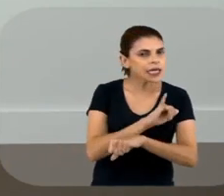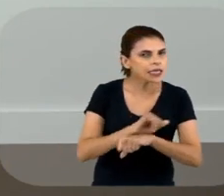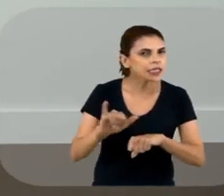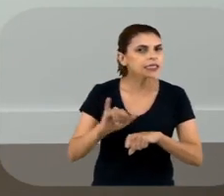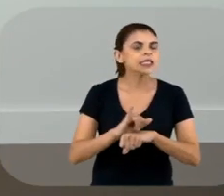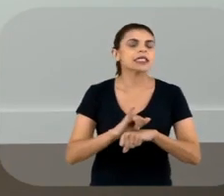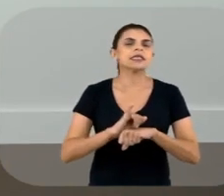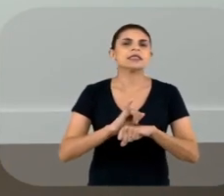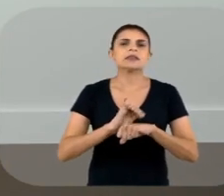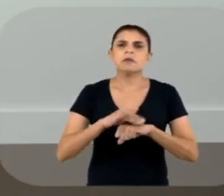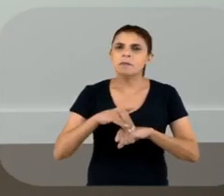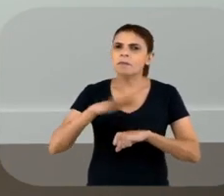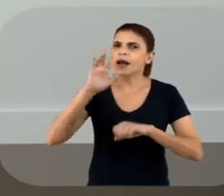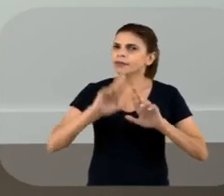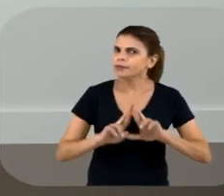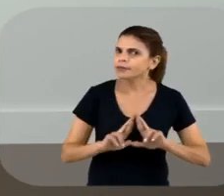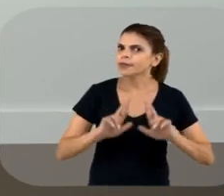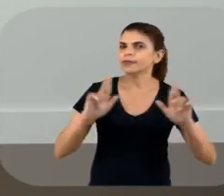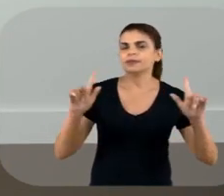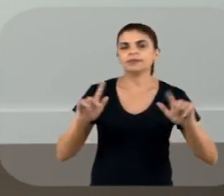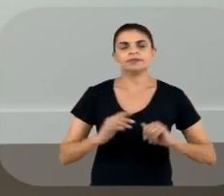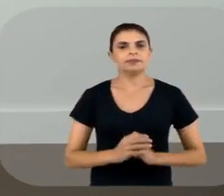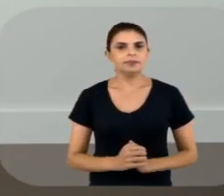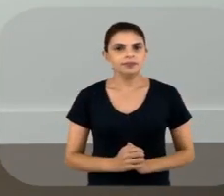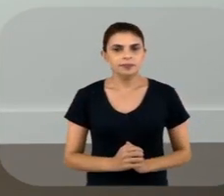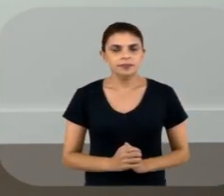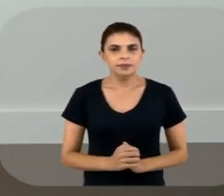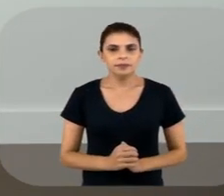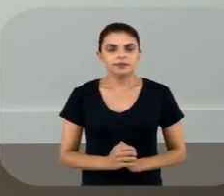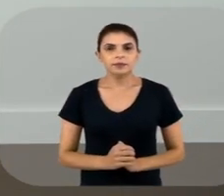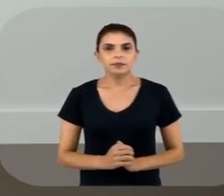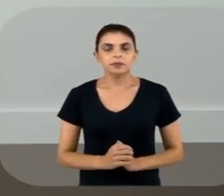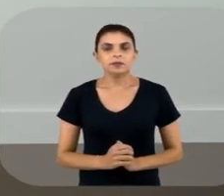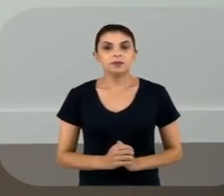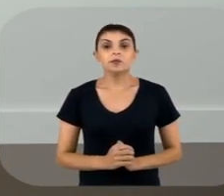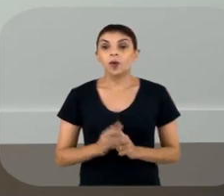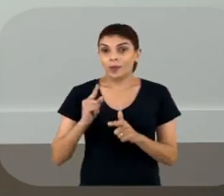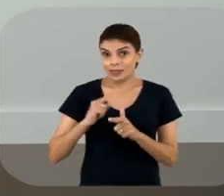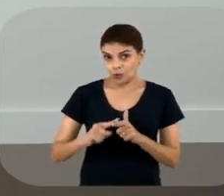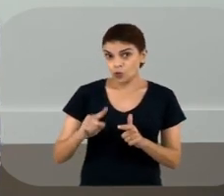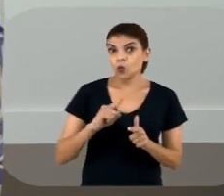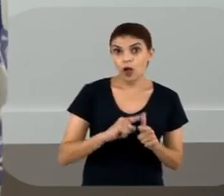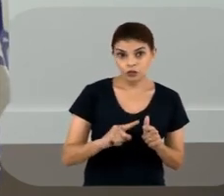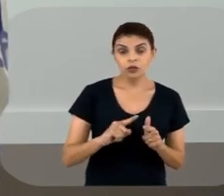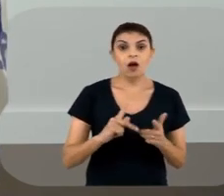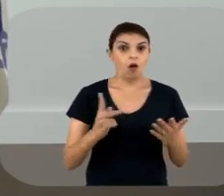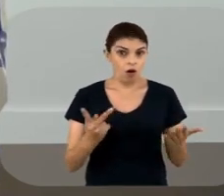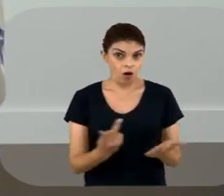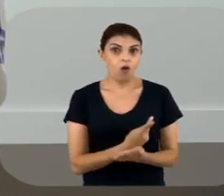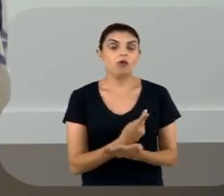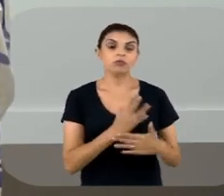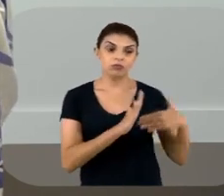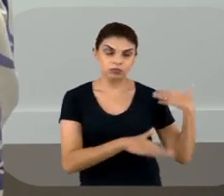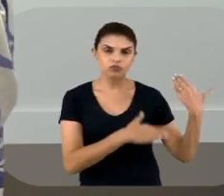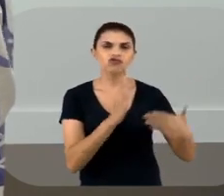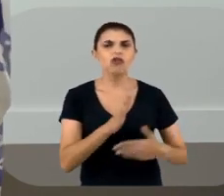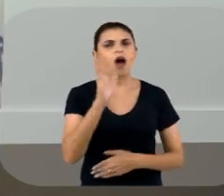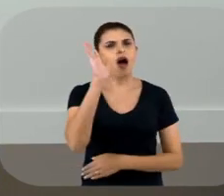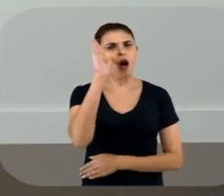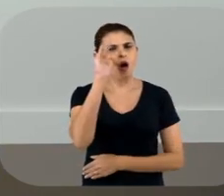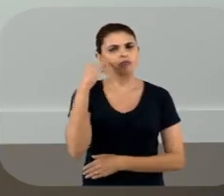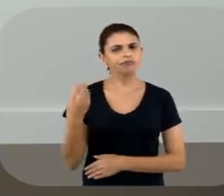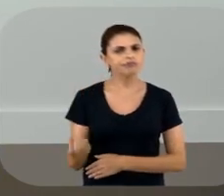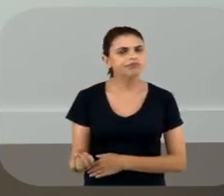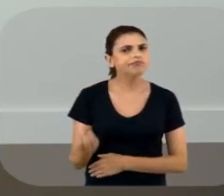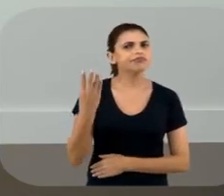forma mais intensa ainda. Diante desse cenário, então, né, a gente vem